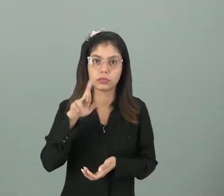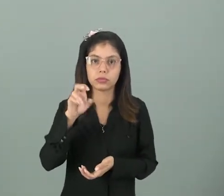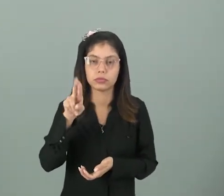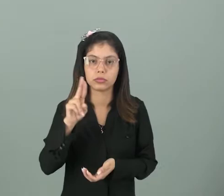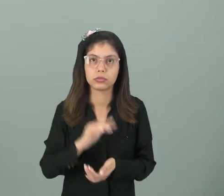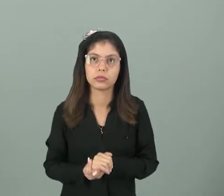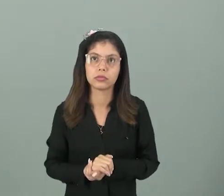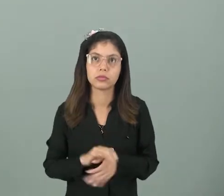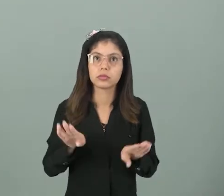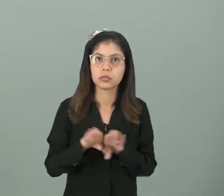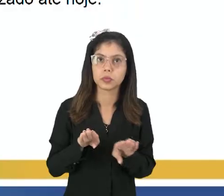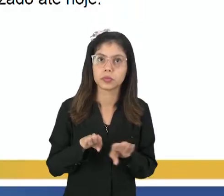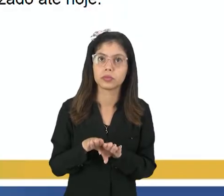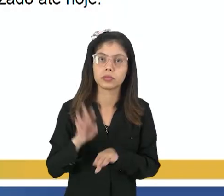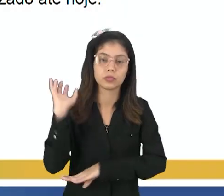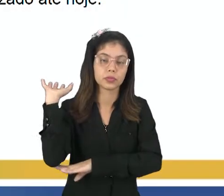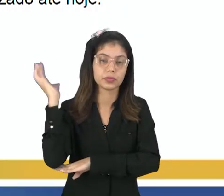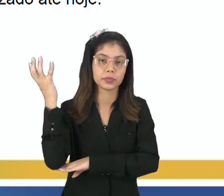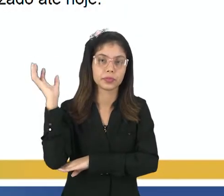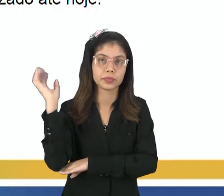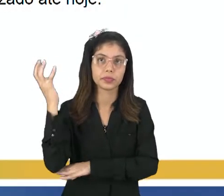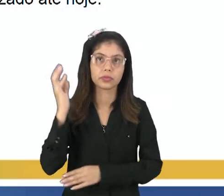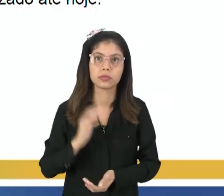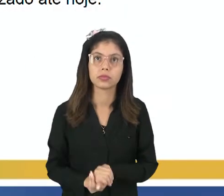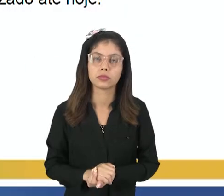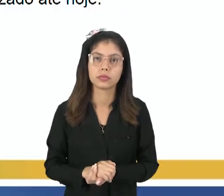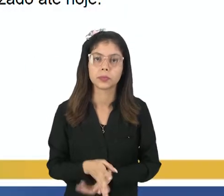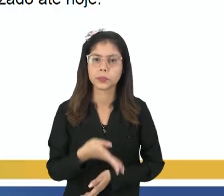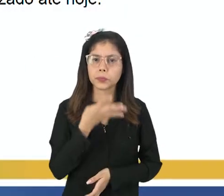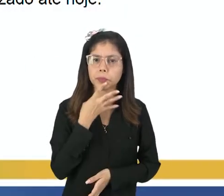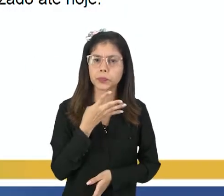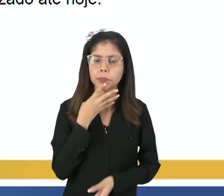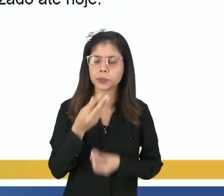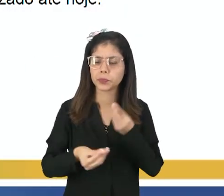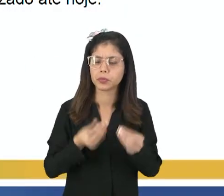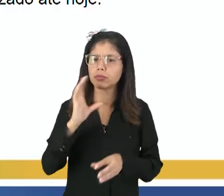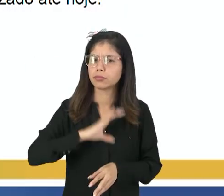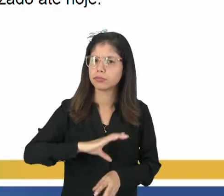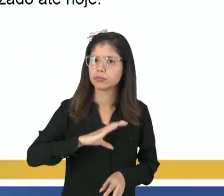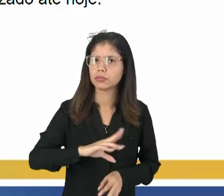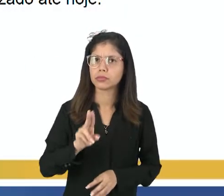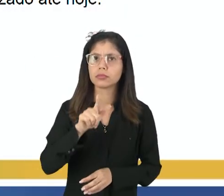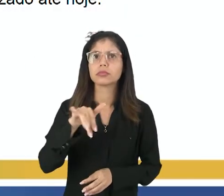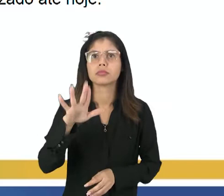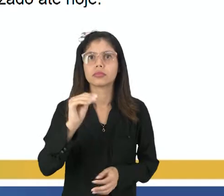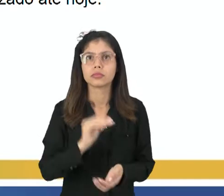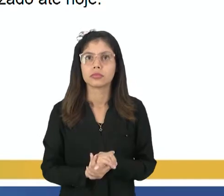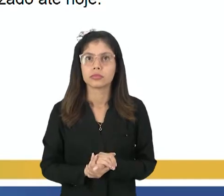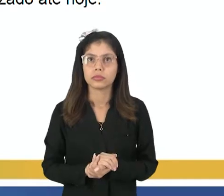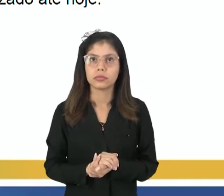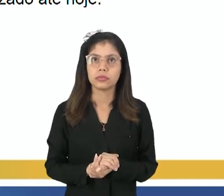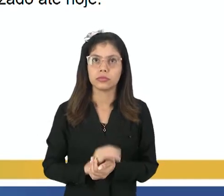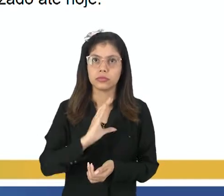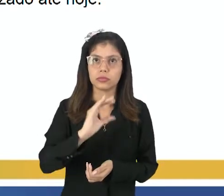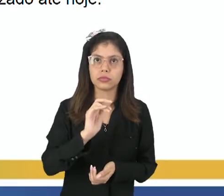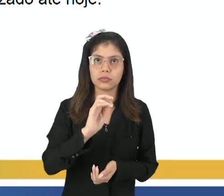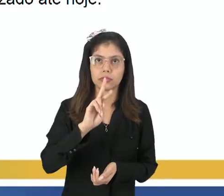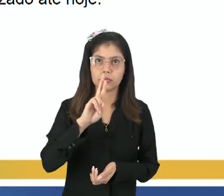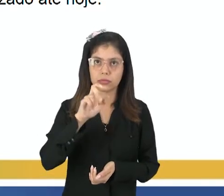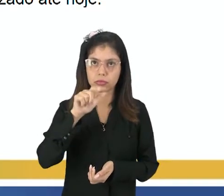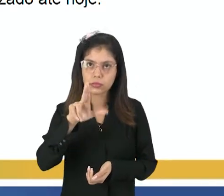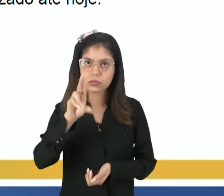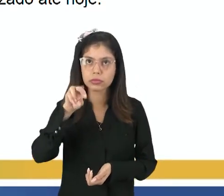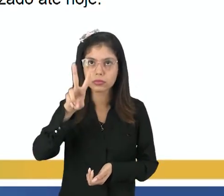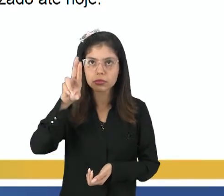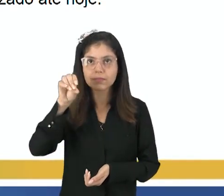Linneu. Ele é um botânico sueco, tá? Conhecido no português como Linneu, mas o nome dele é Carl Linné, que